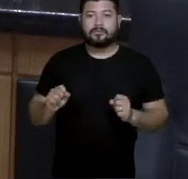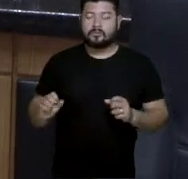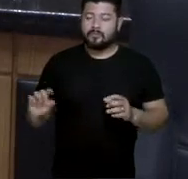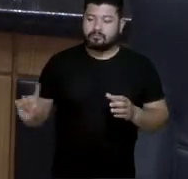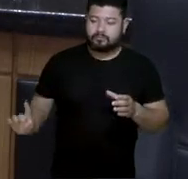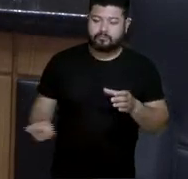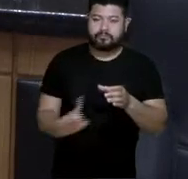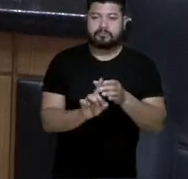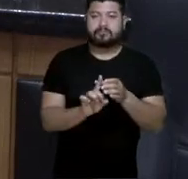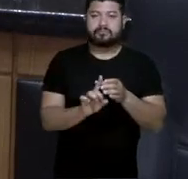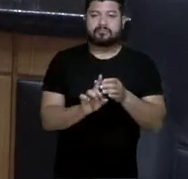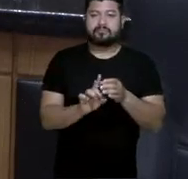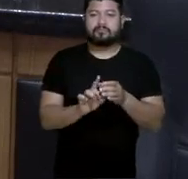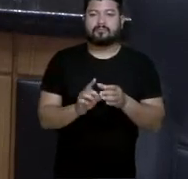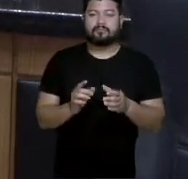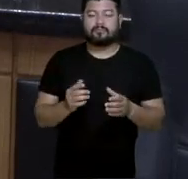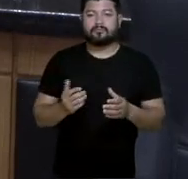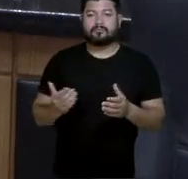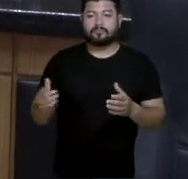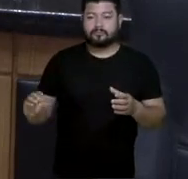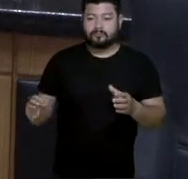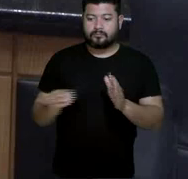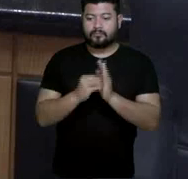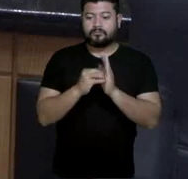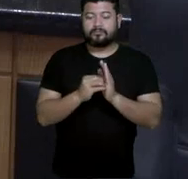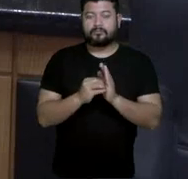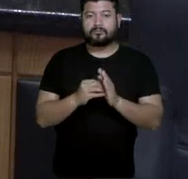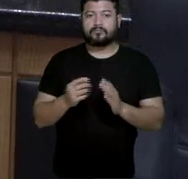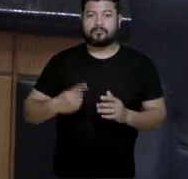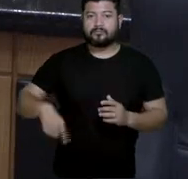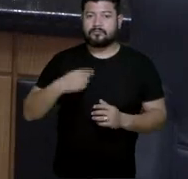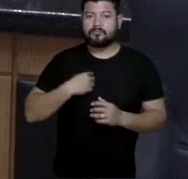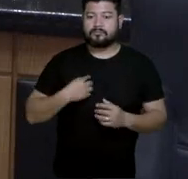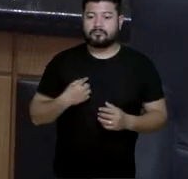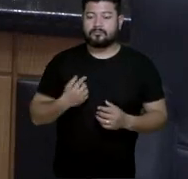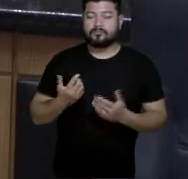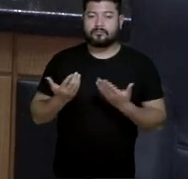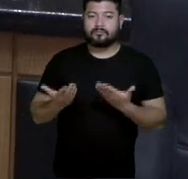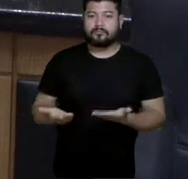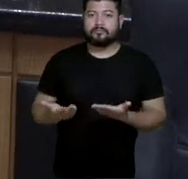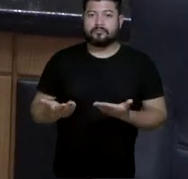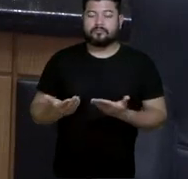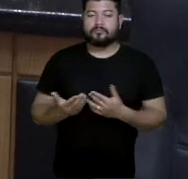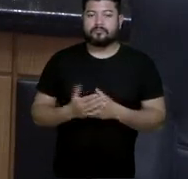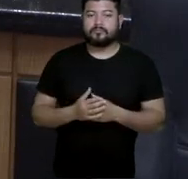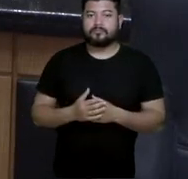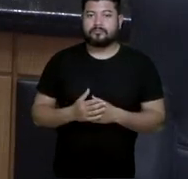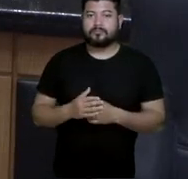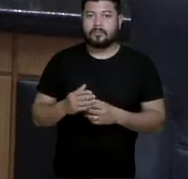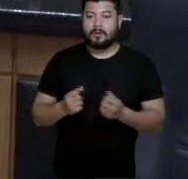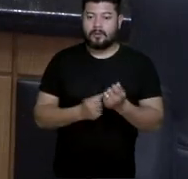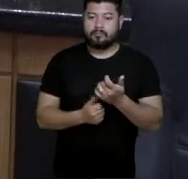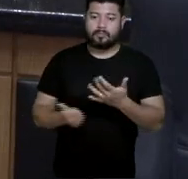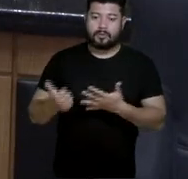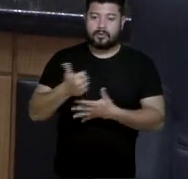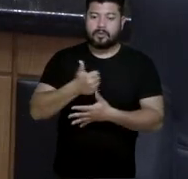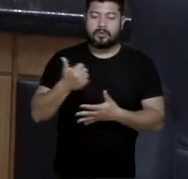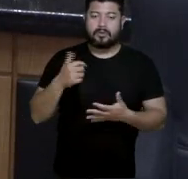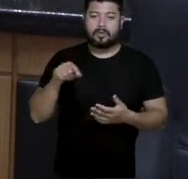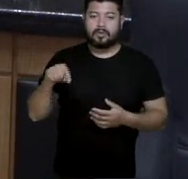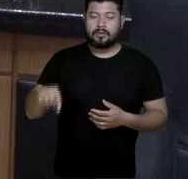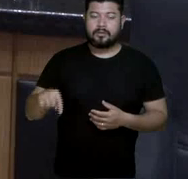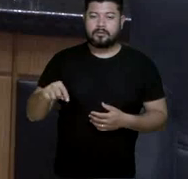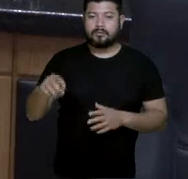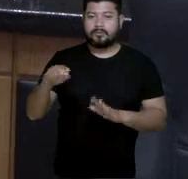incluído para que nós possamos definir as prioridades do programa